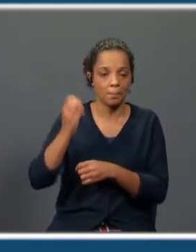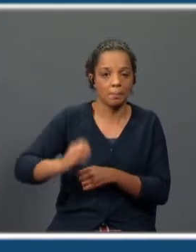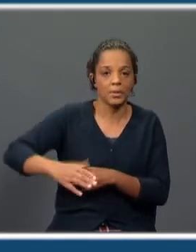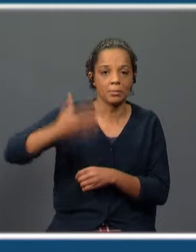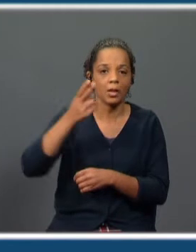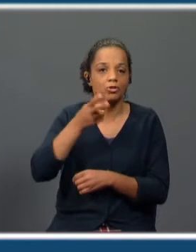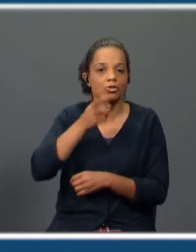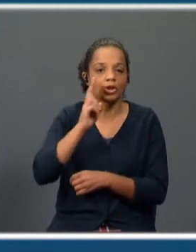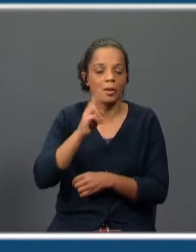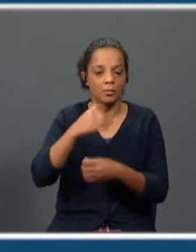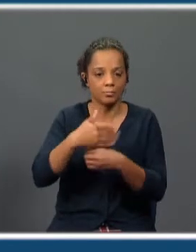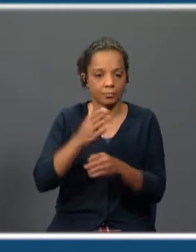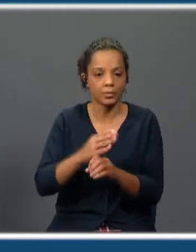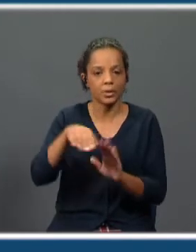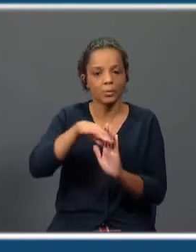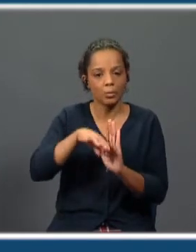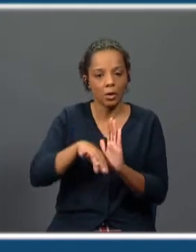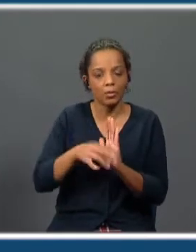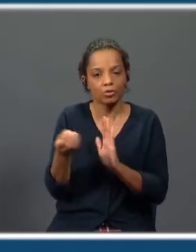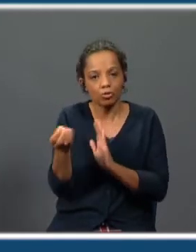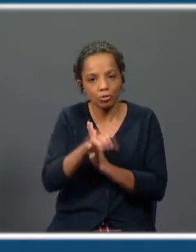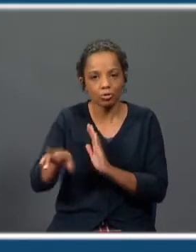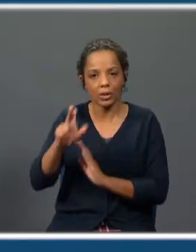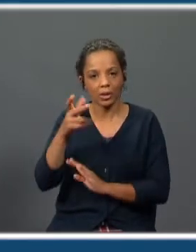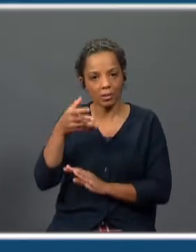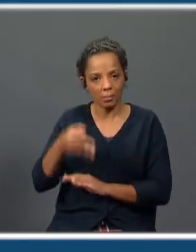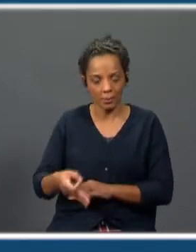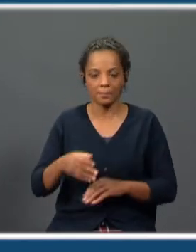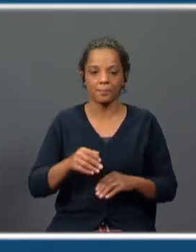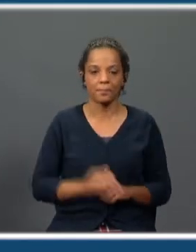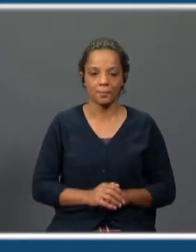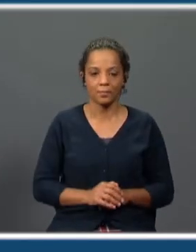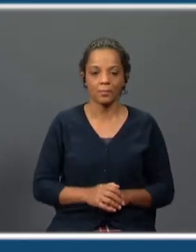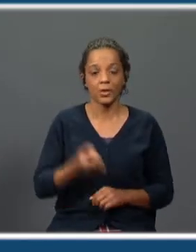do Departamento de Programas Infantis da RTP. A sua